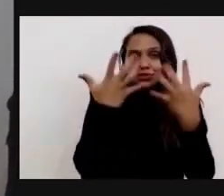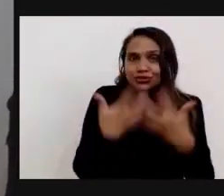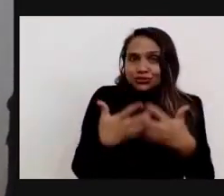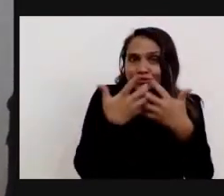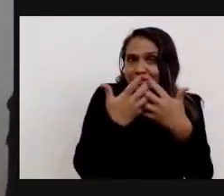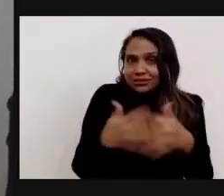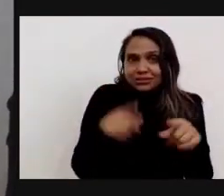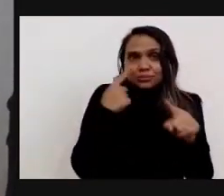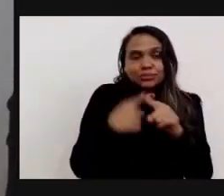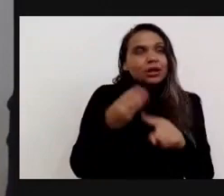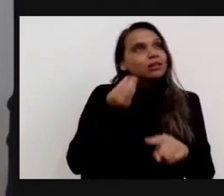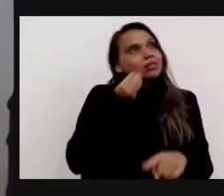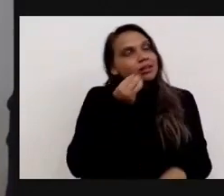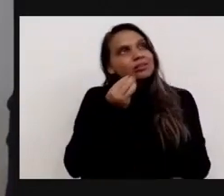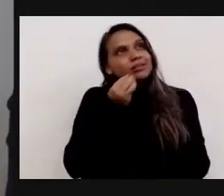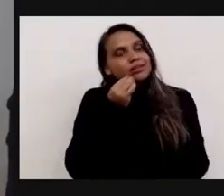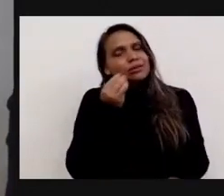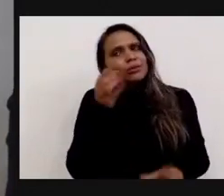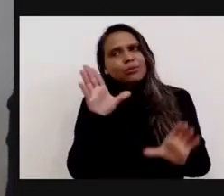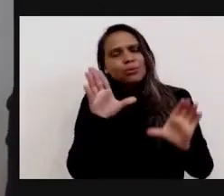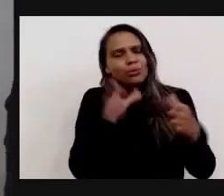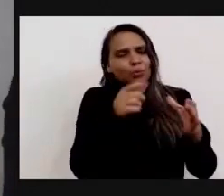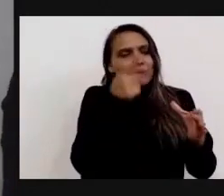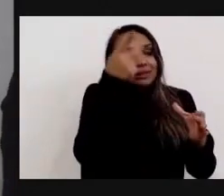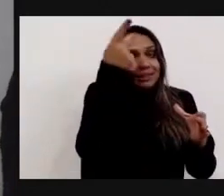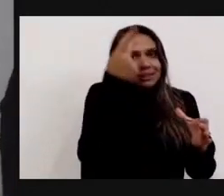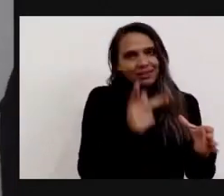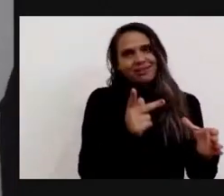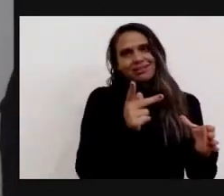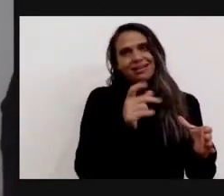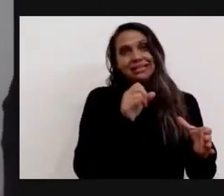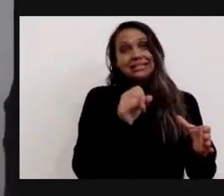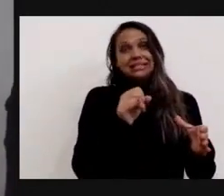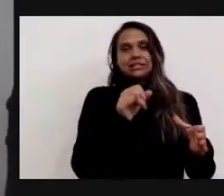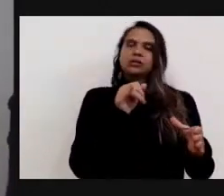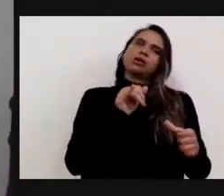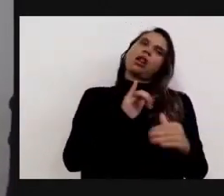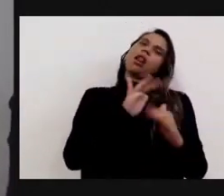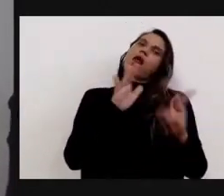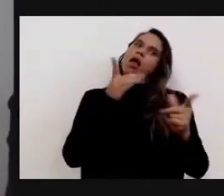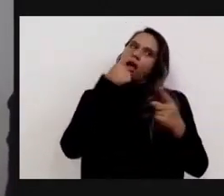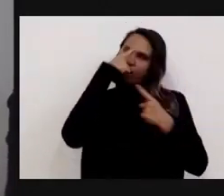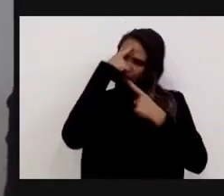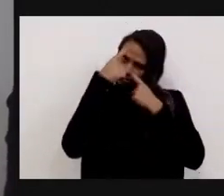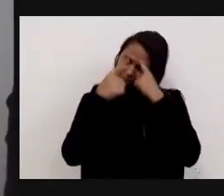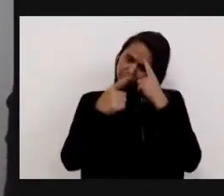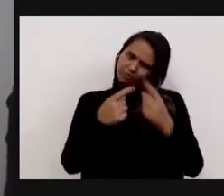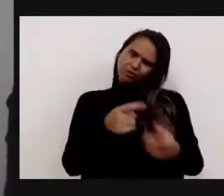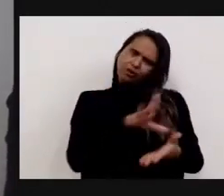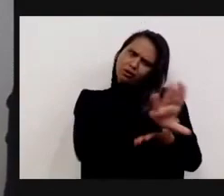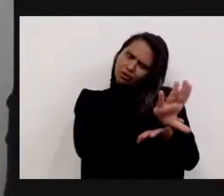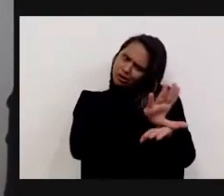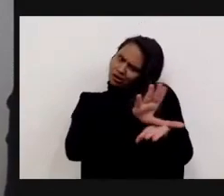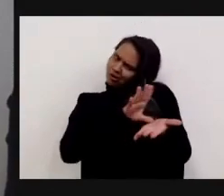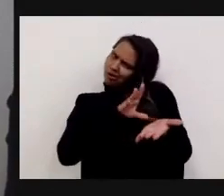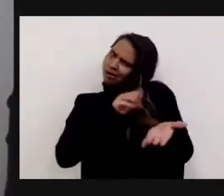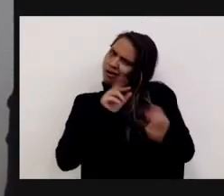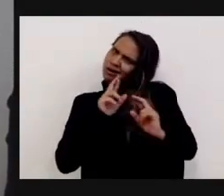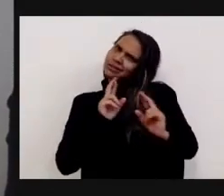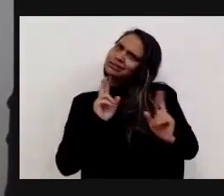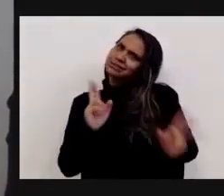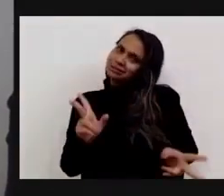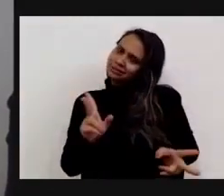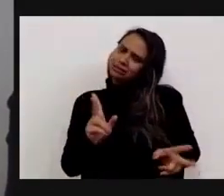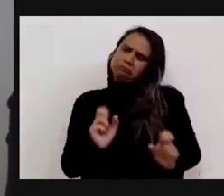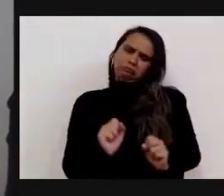porque ela está testando coisas com a equipe dela claro que a gente vai se inspirar em coisas diferentes que